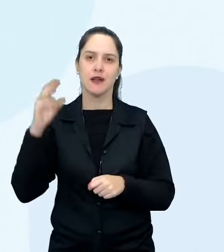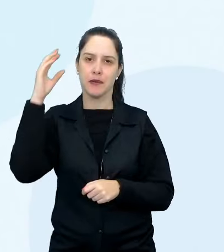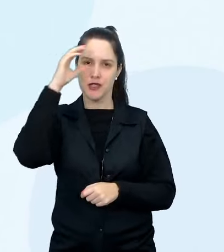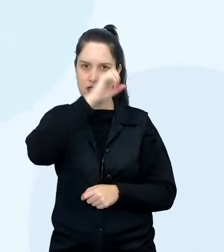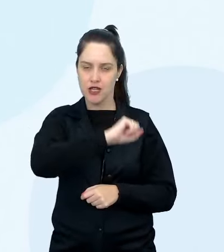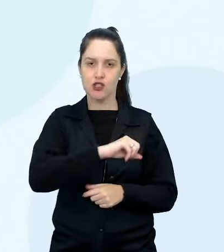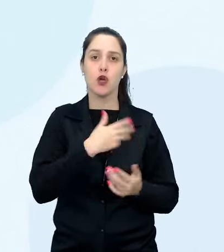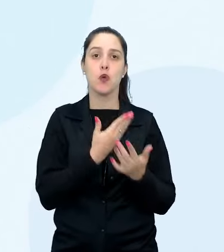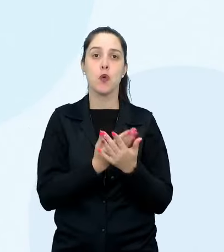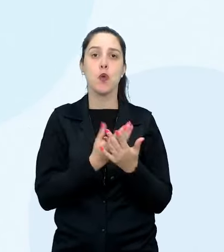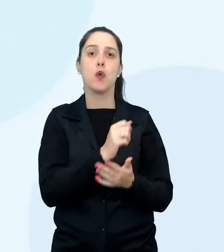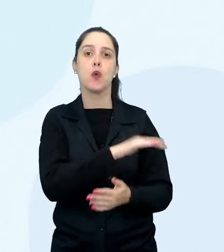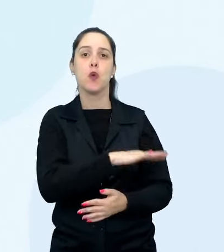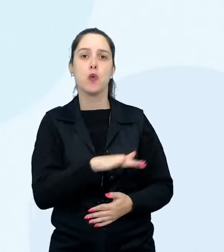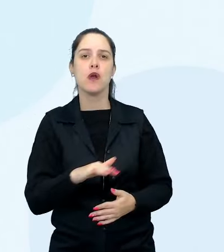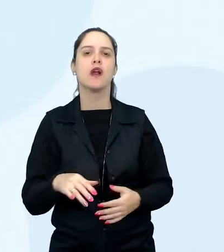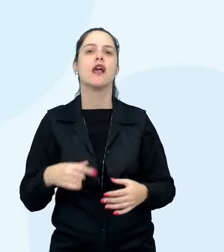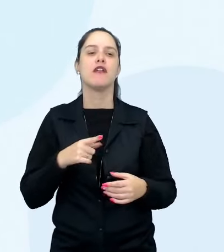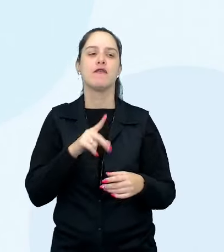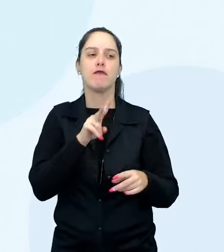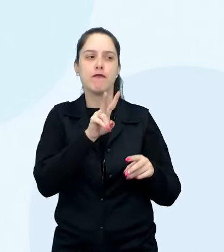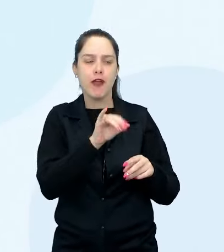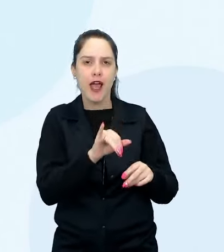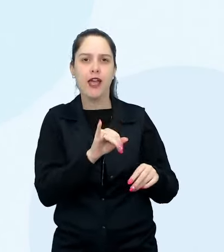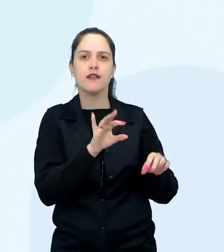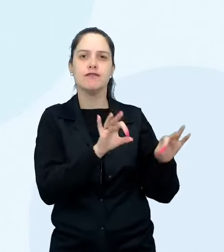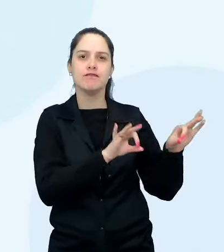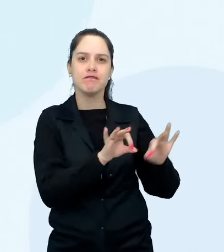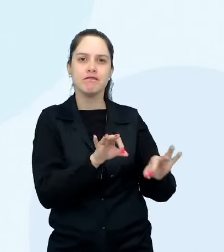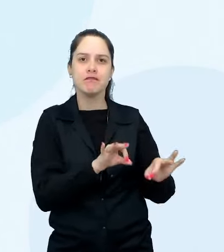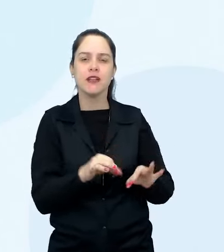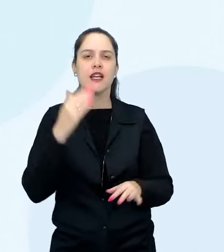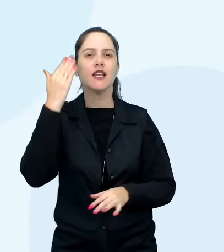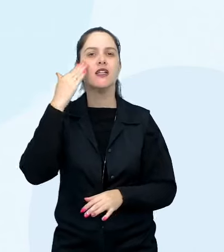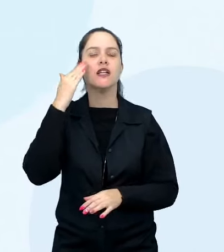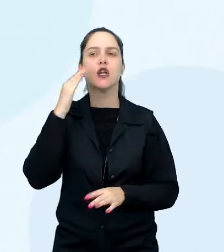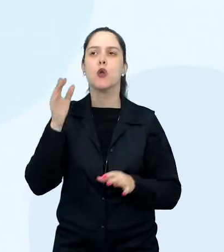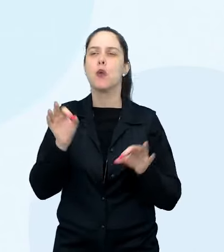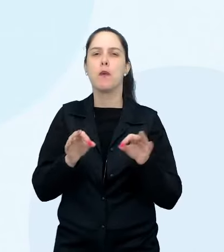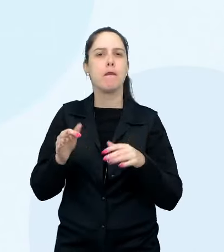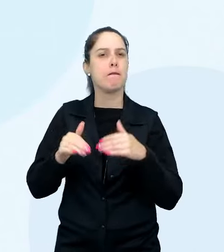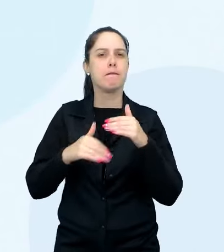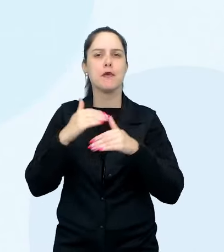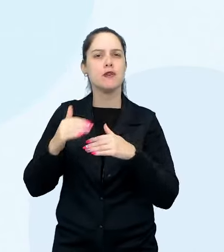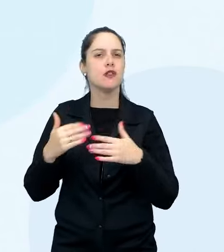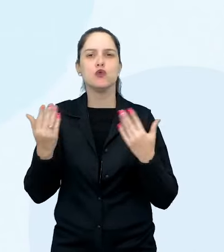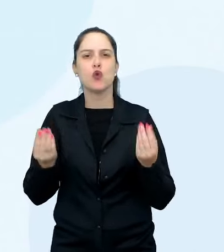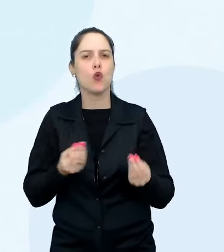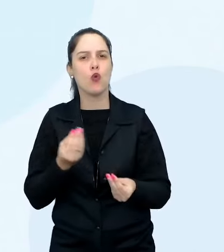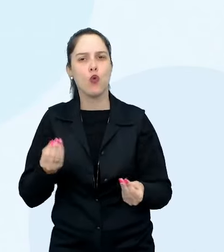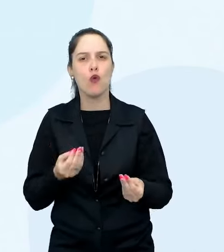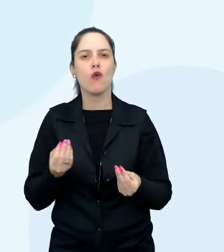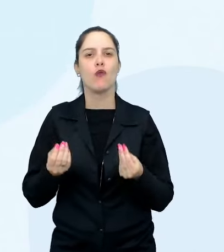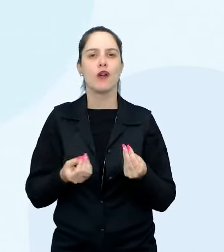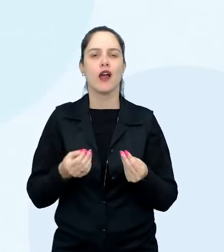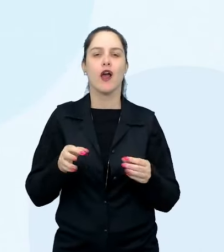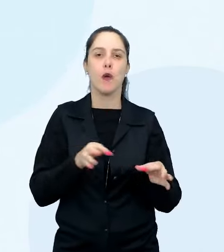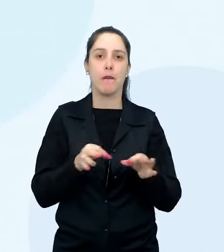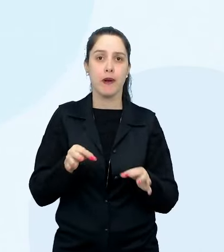O estudante, ele vai acabar, nesse sentido, percebendo o processo de aprendizagem deles. Então, num